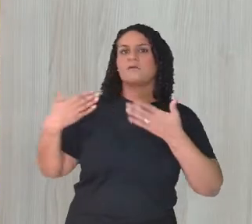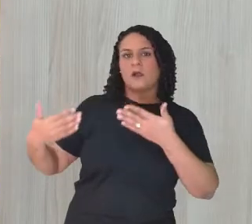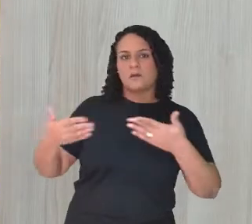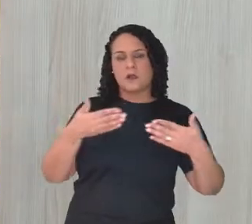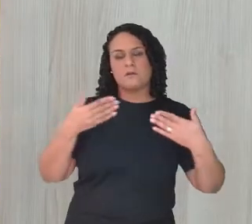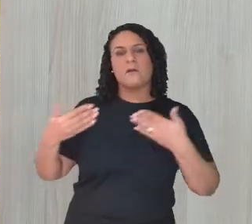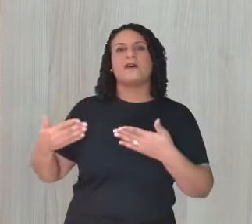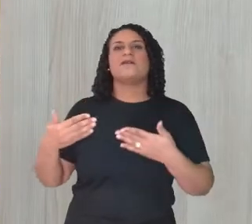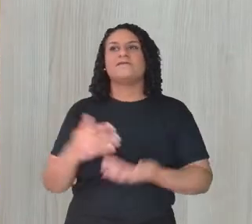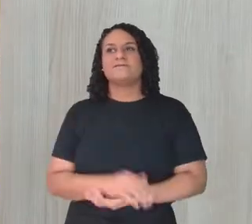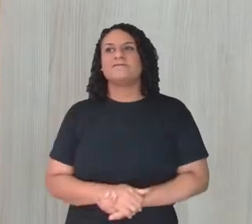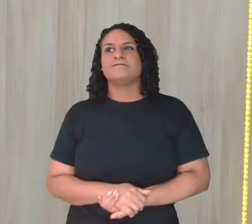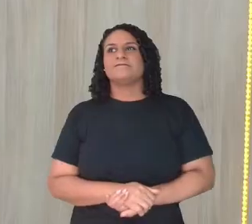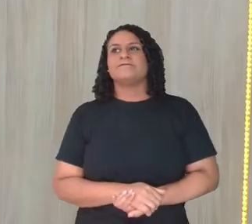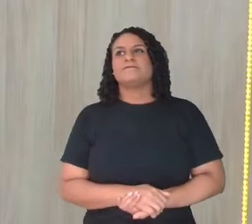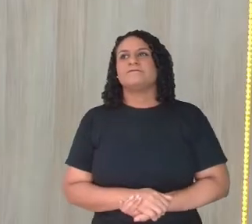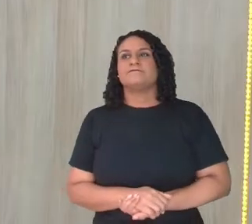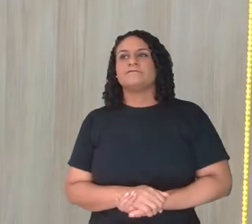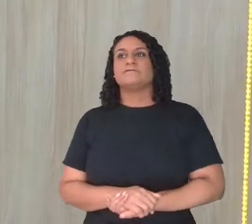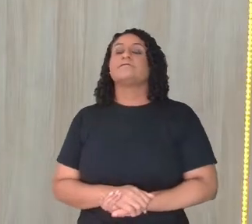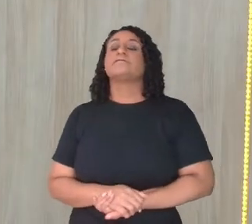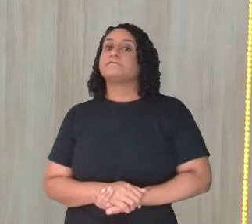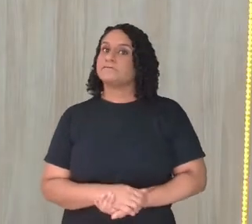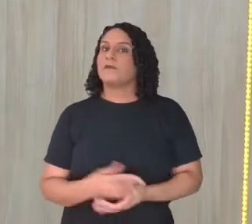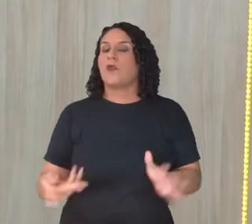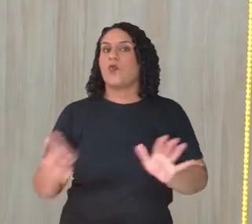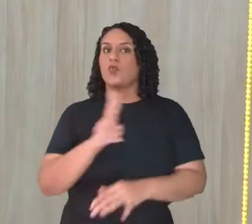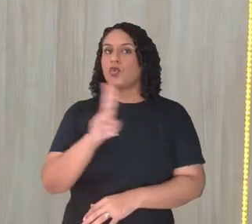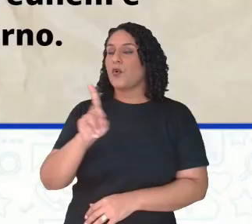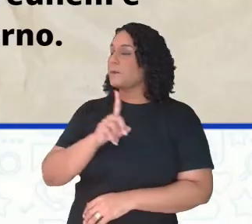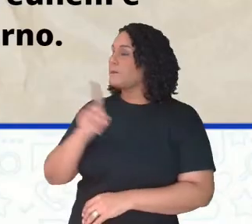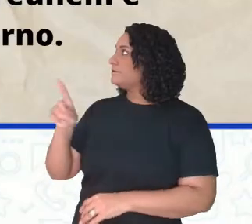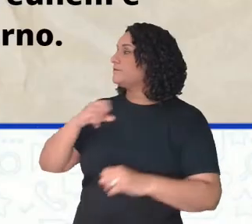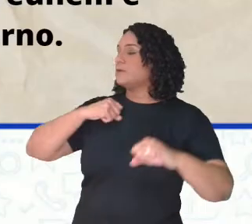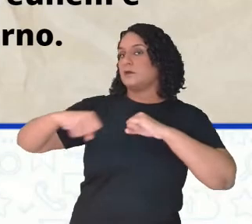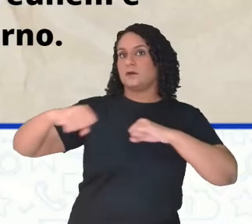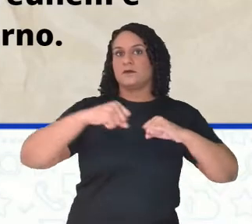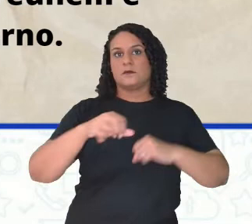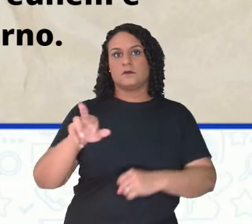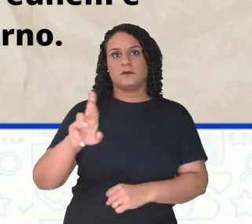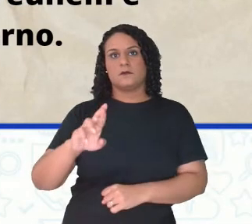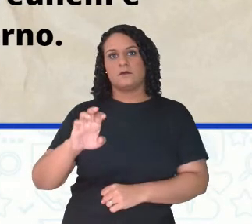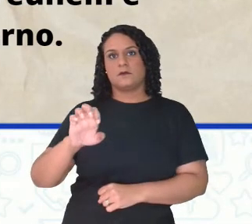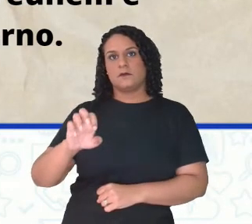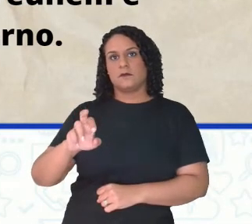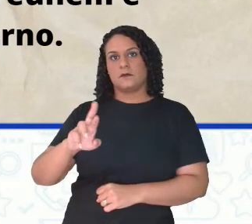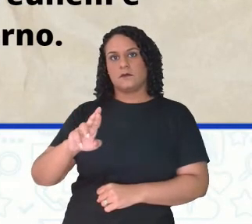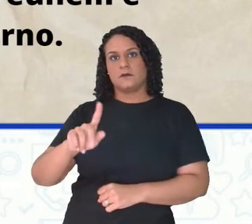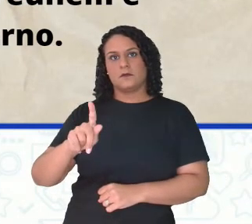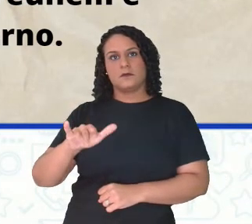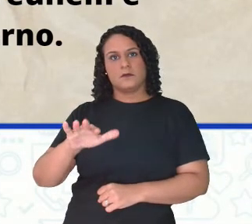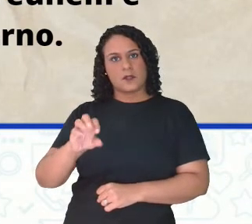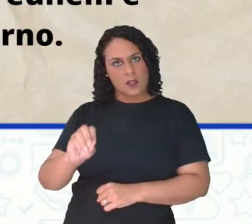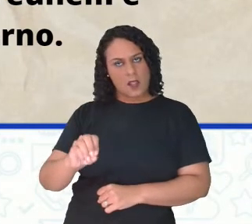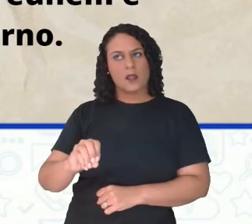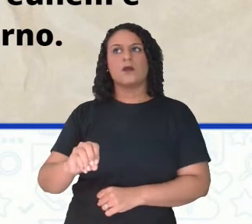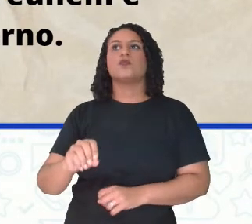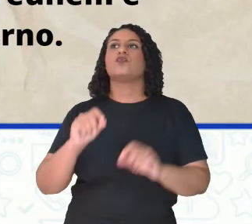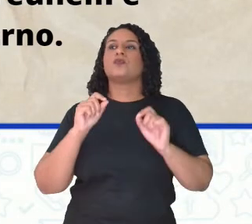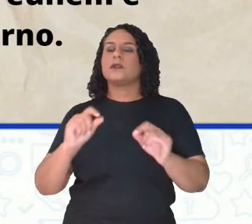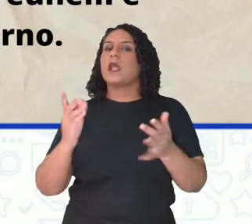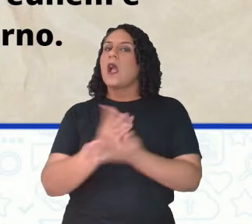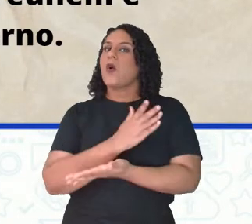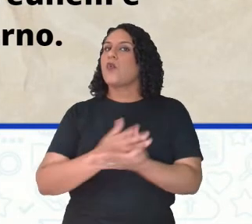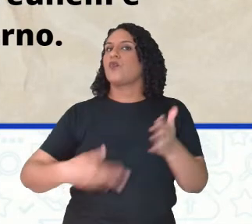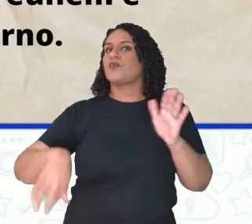né? Exatamente. Então, como o próprio nome diz, não é? Esse debate é um debate regrado, segue determinadas